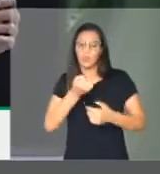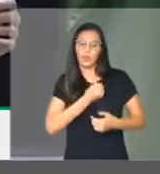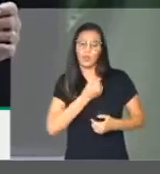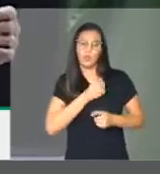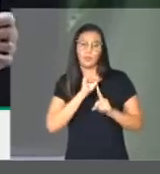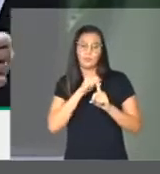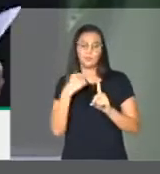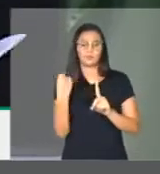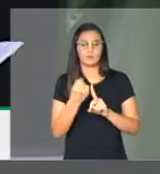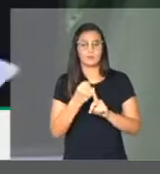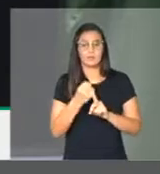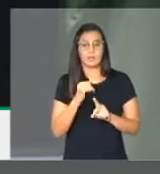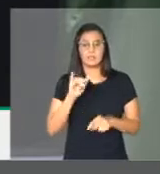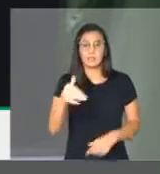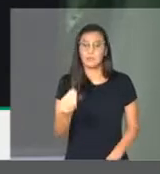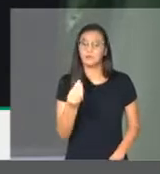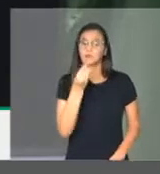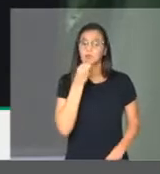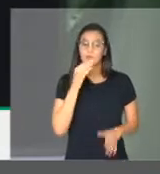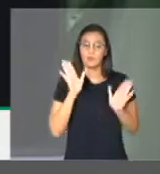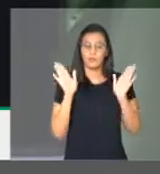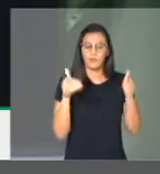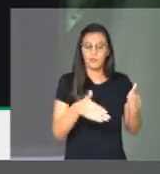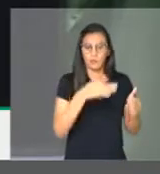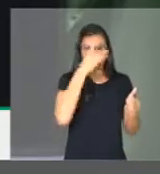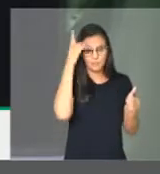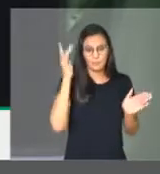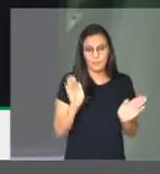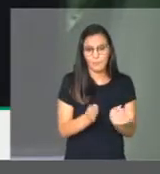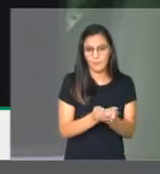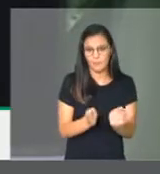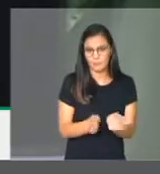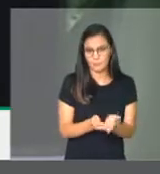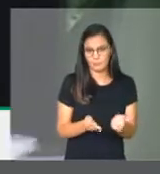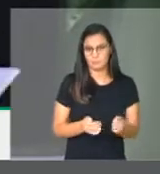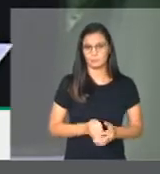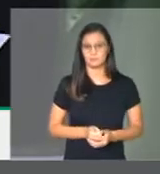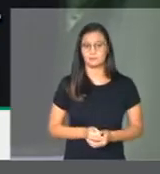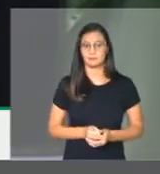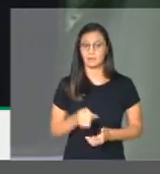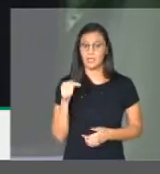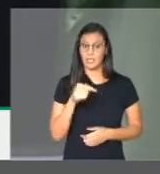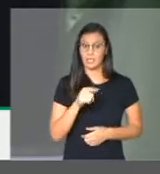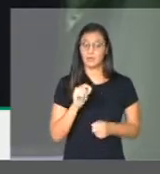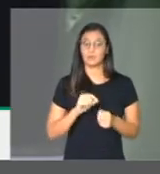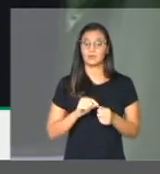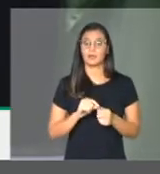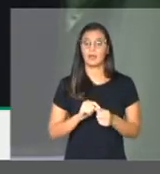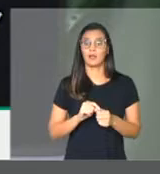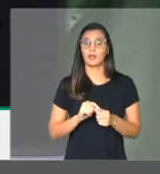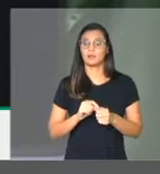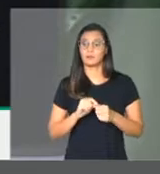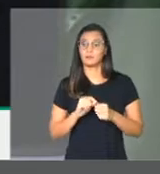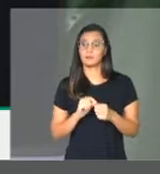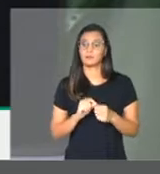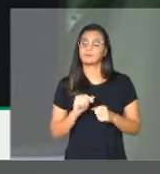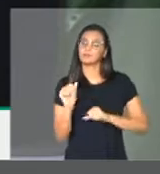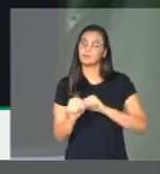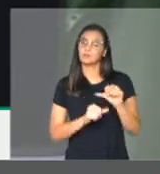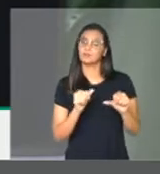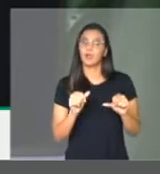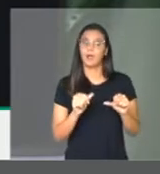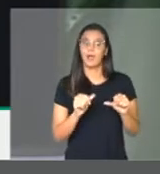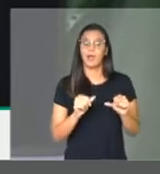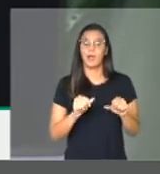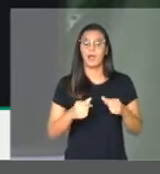expansão das oportunidades com foco nos mais pobres. Isso o faria talhado para a missão a que se propunha,